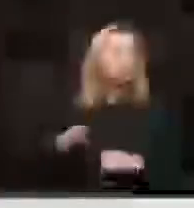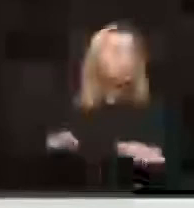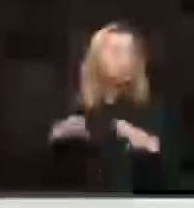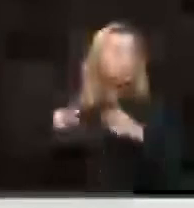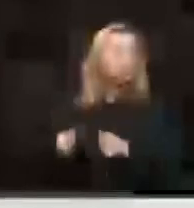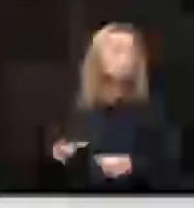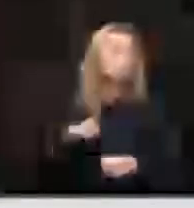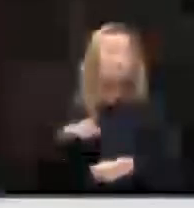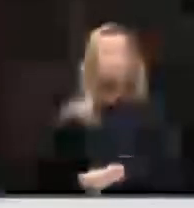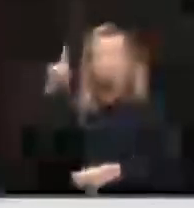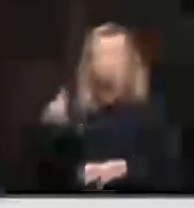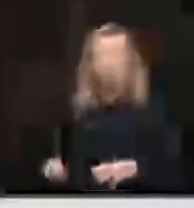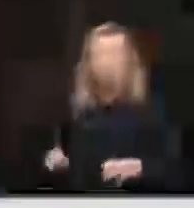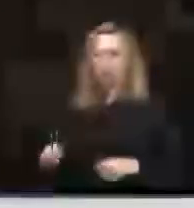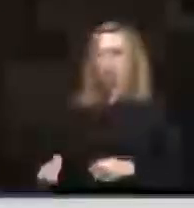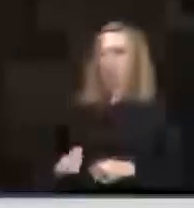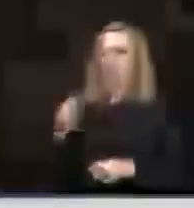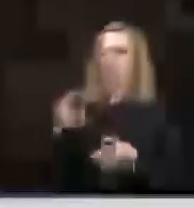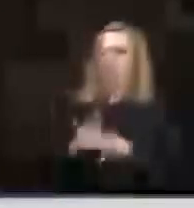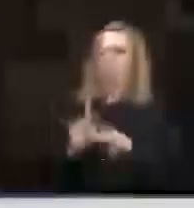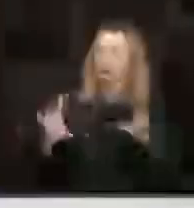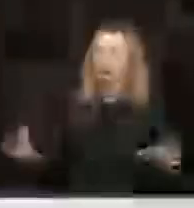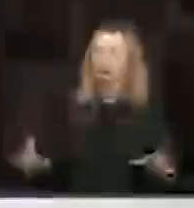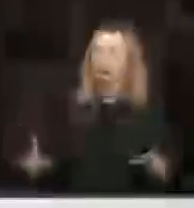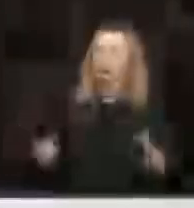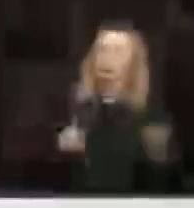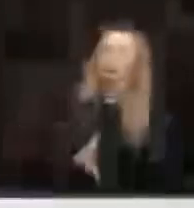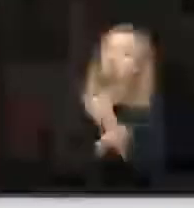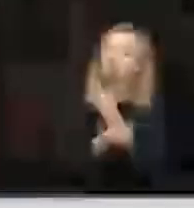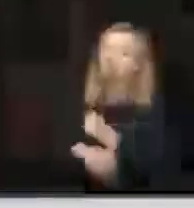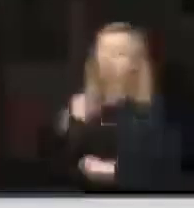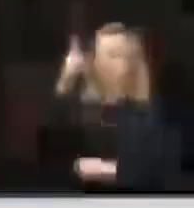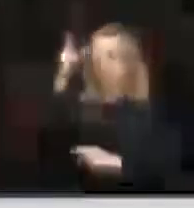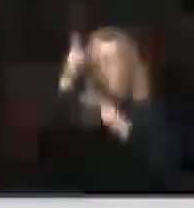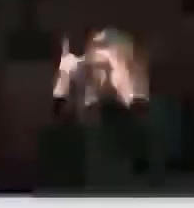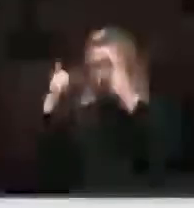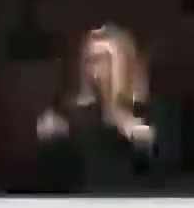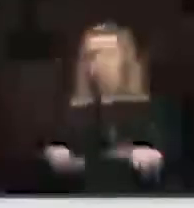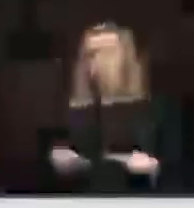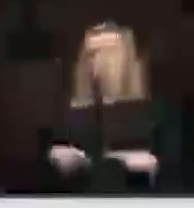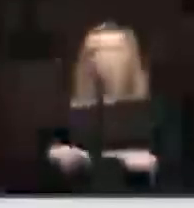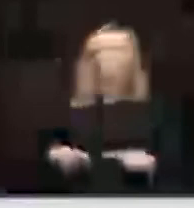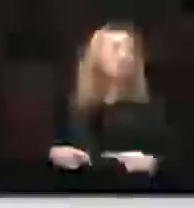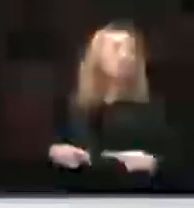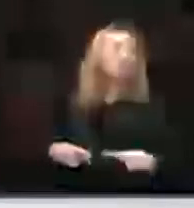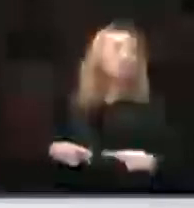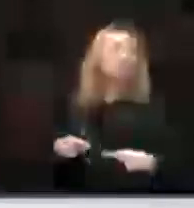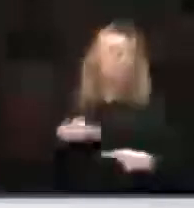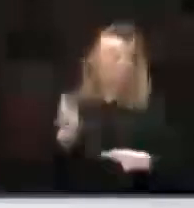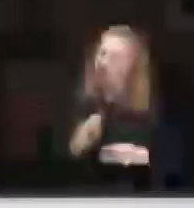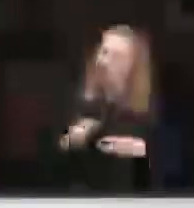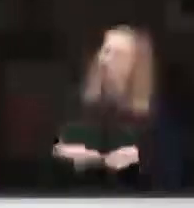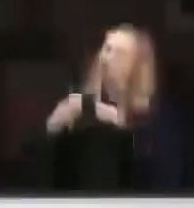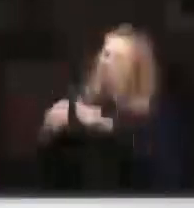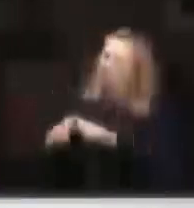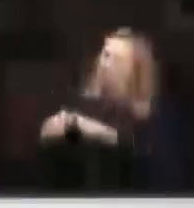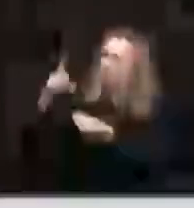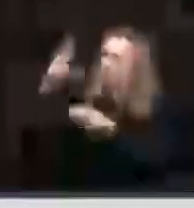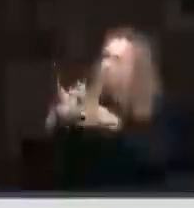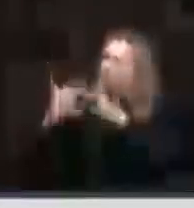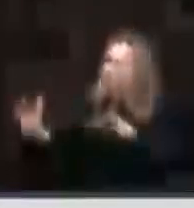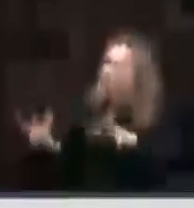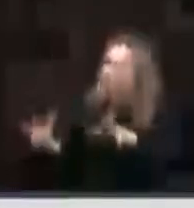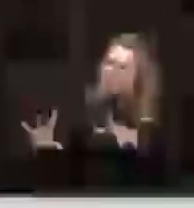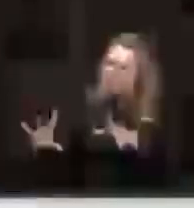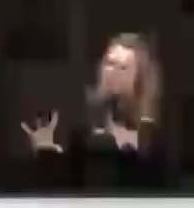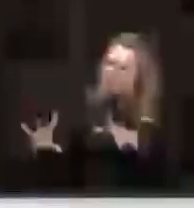direito à vida, à liberdade e à segurança pessoal. Estamos garantindo a liberdade? Garantir